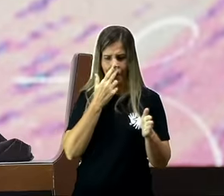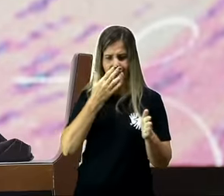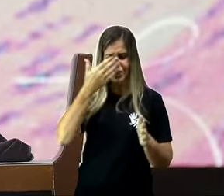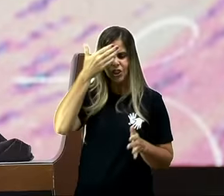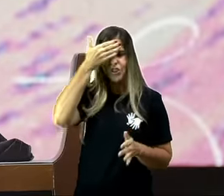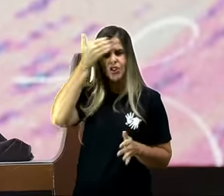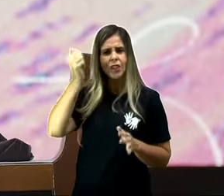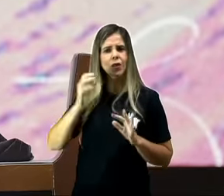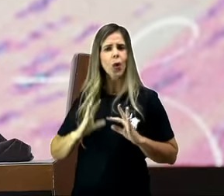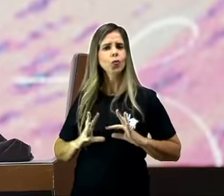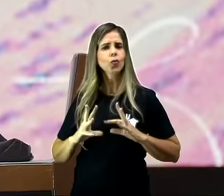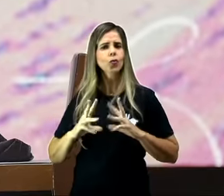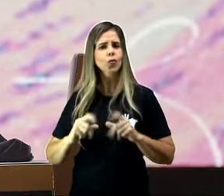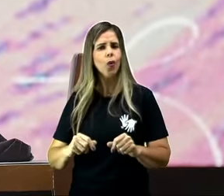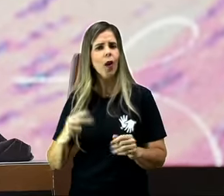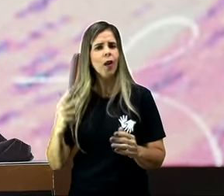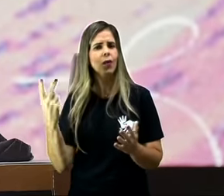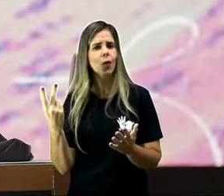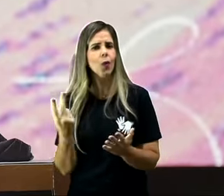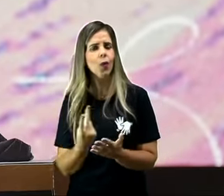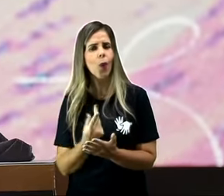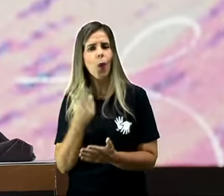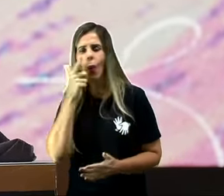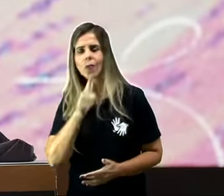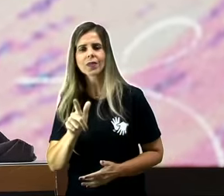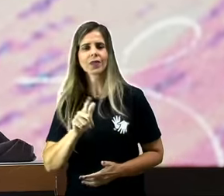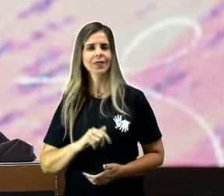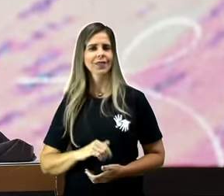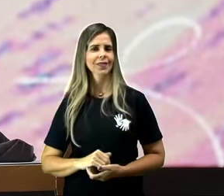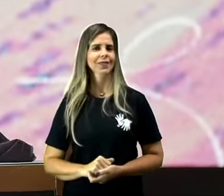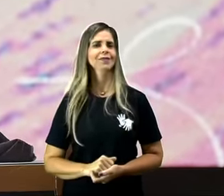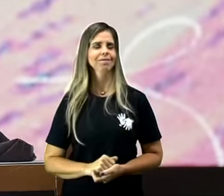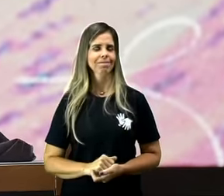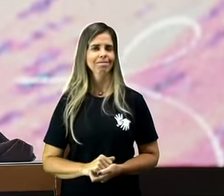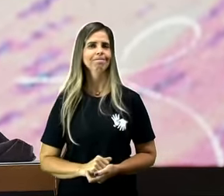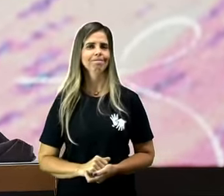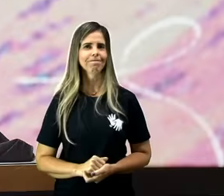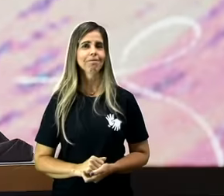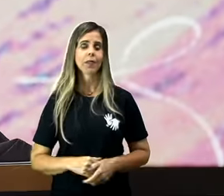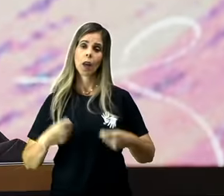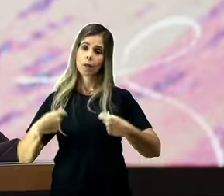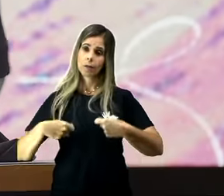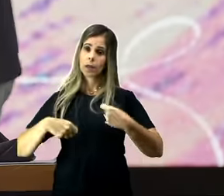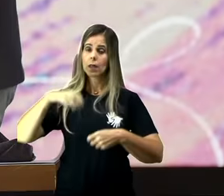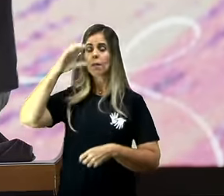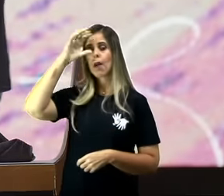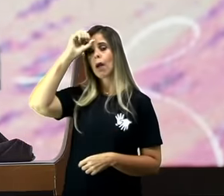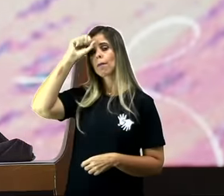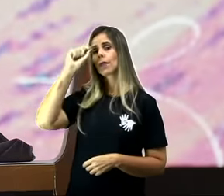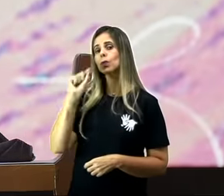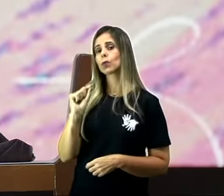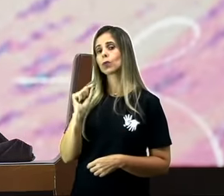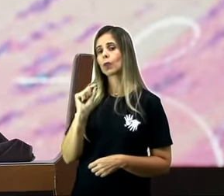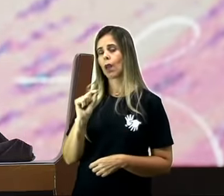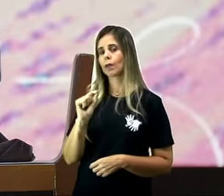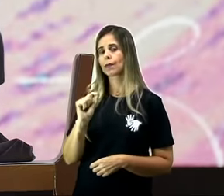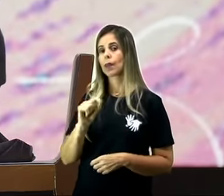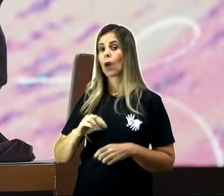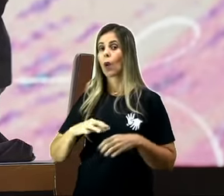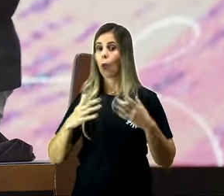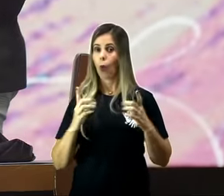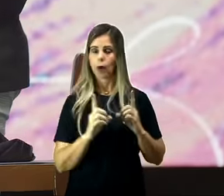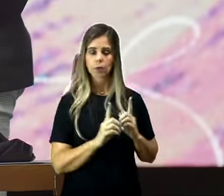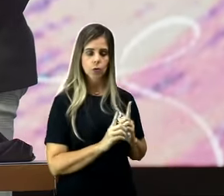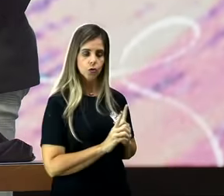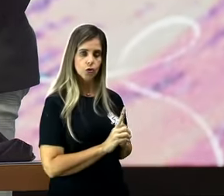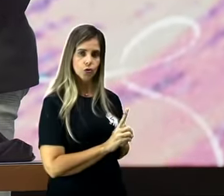está fazendo. Eu não sei para quem que é isso aqui, mas aprende uma coisa, irmão. À medida que eles se aproximavam do outro lado, o